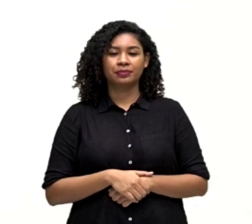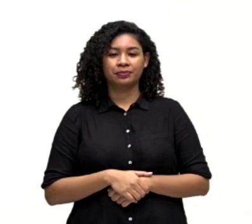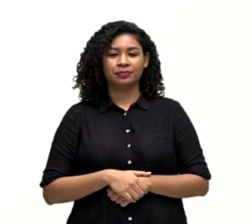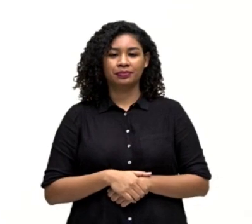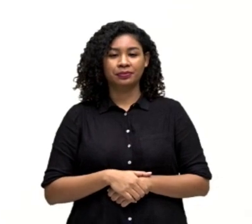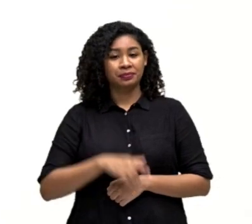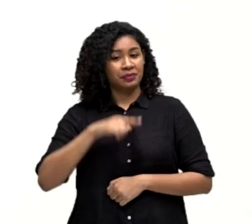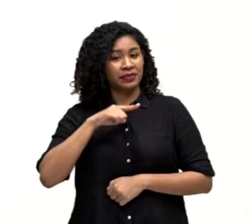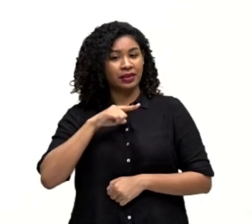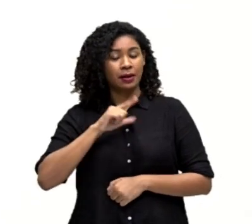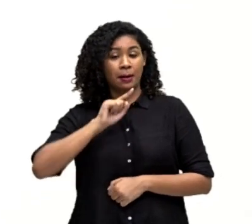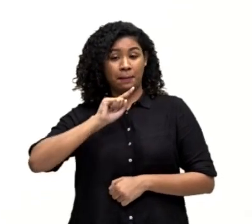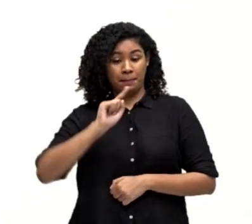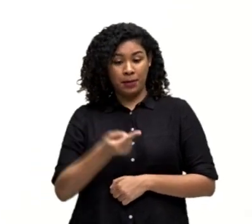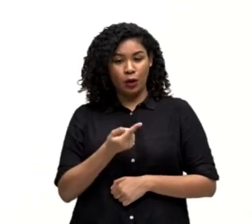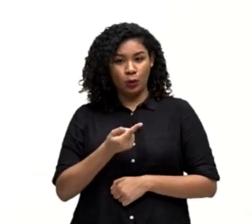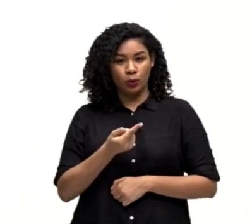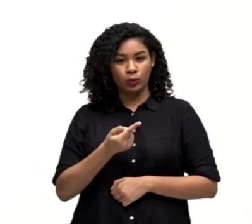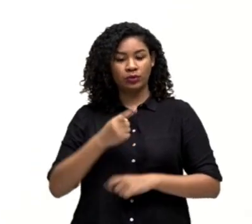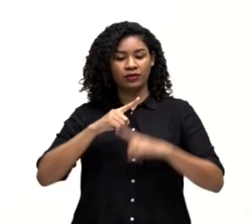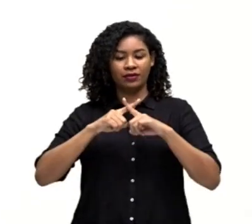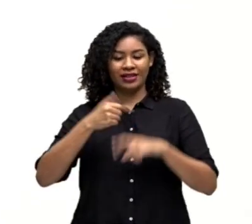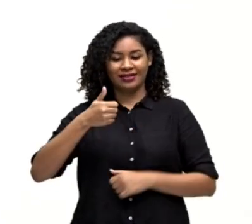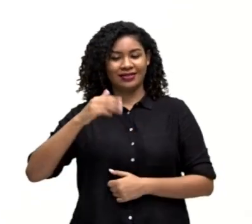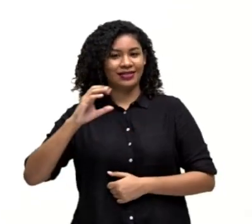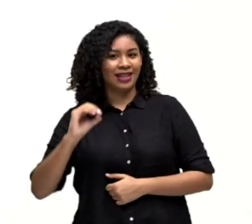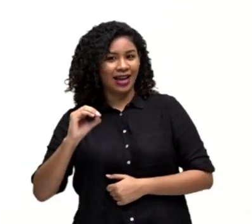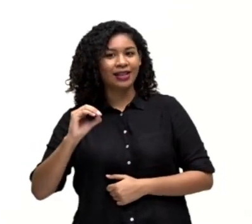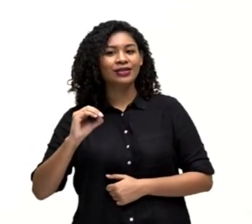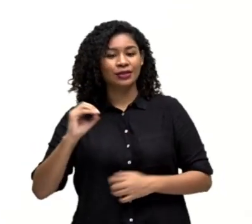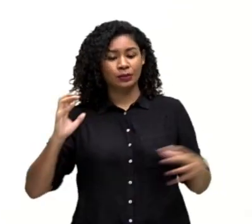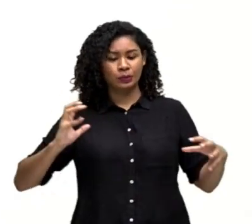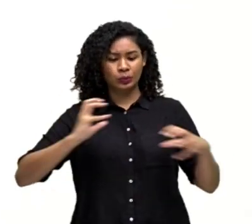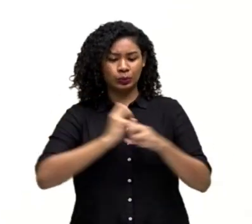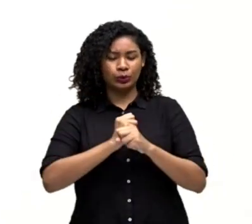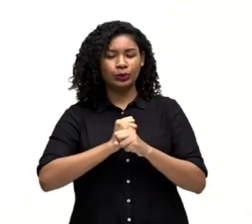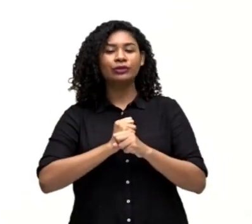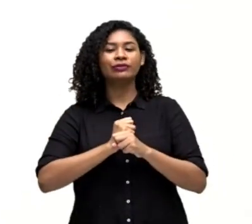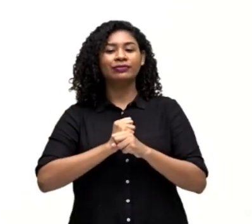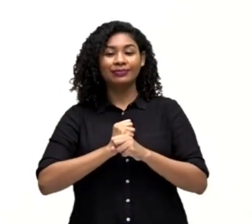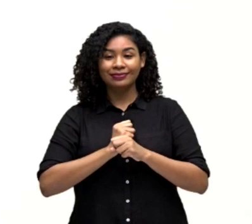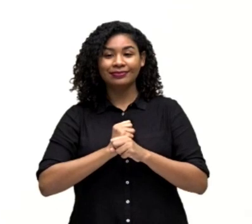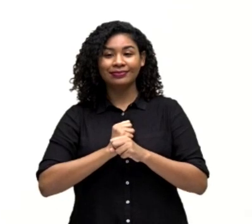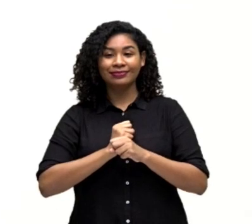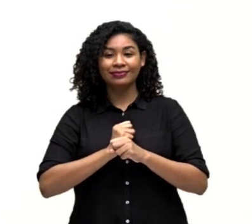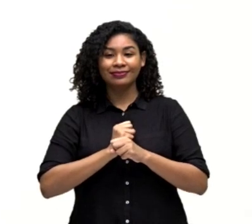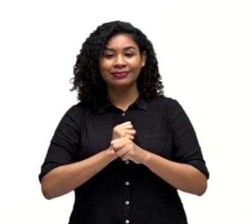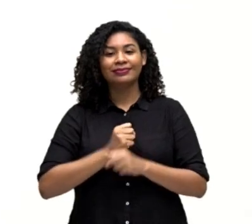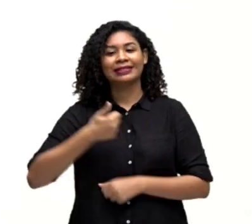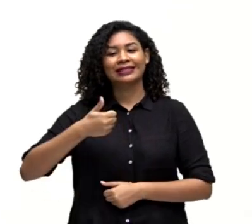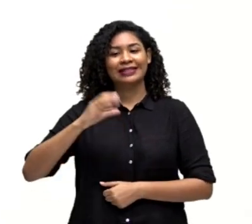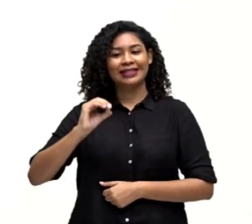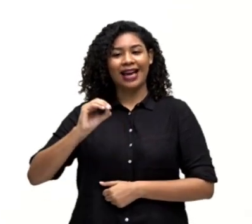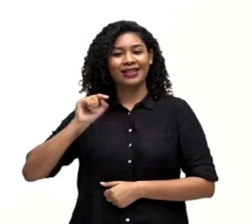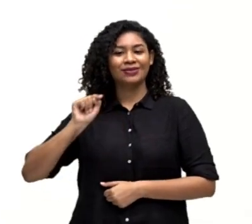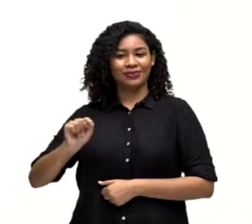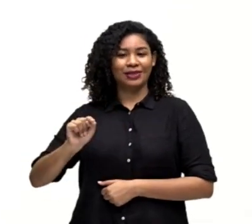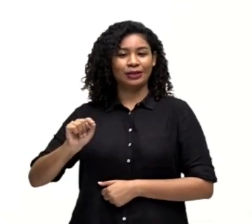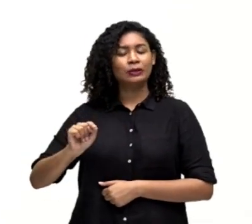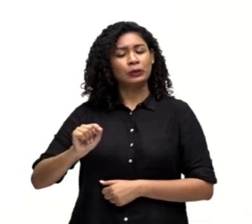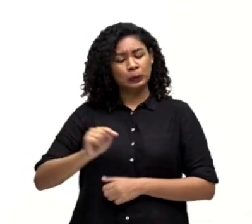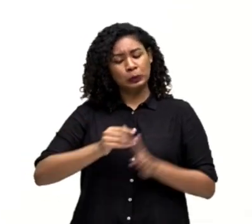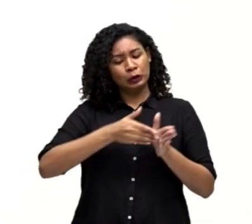finalmente, eu tenho 1000 vezes 10, cujo resultado é igual a 10.000. E